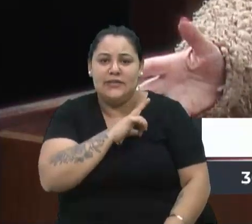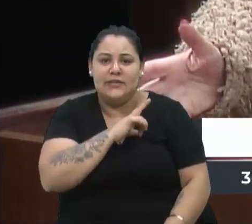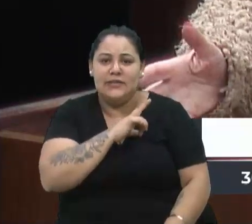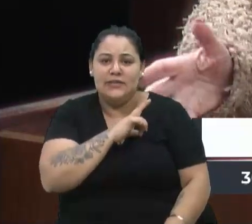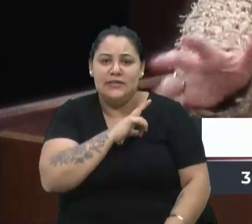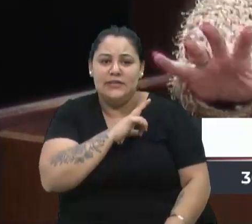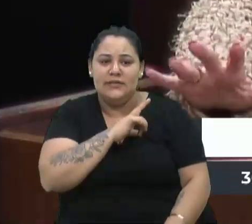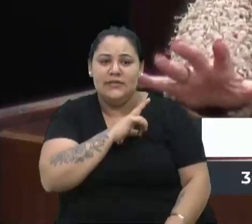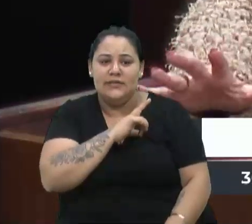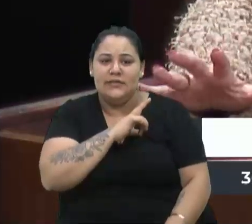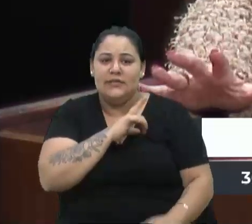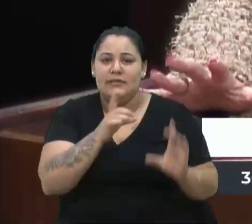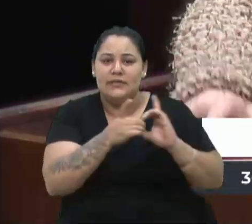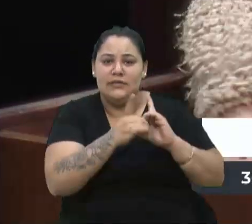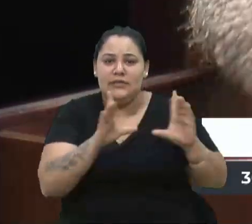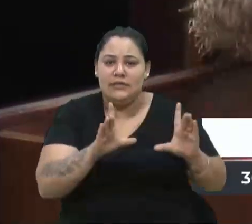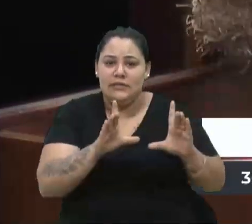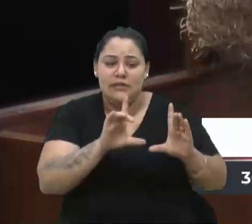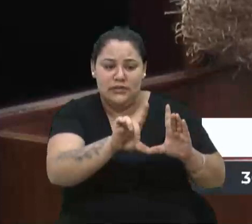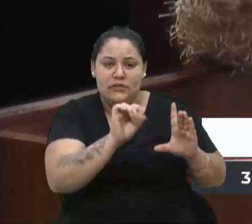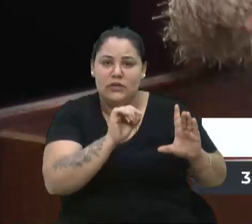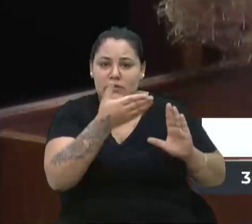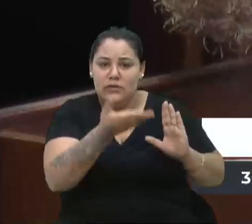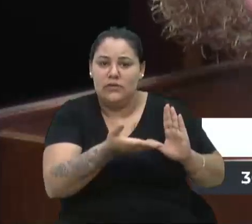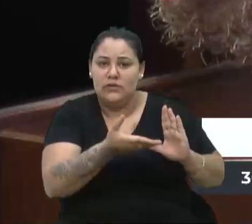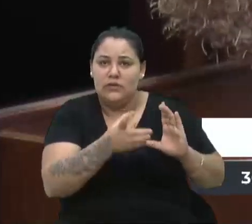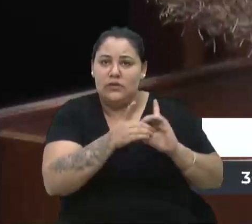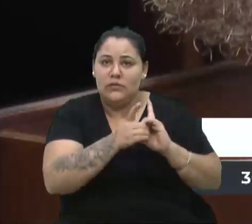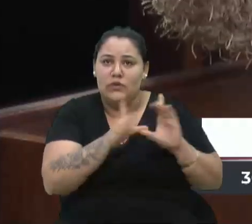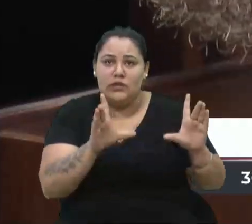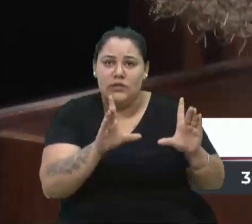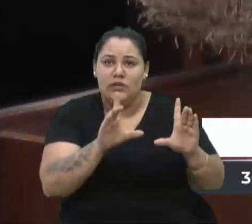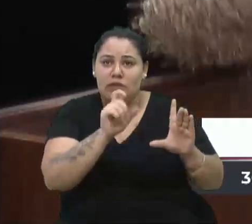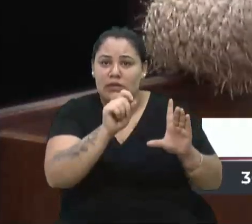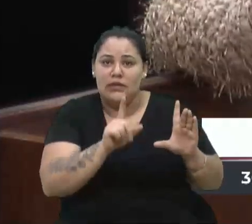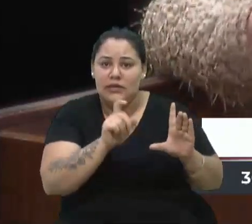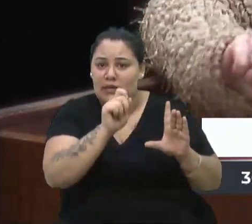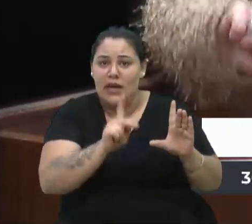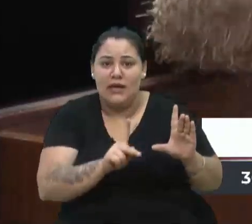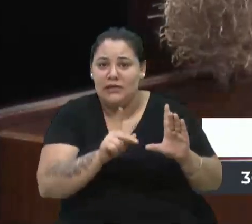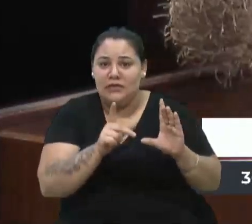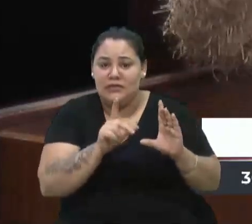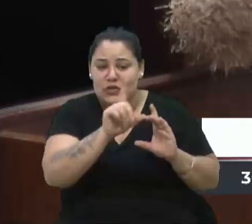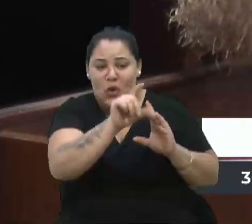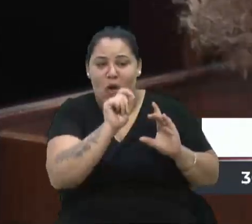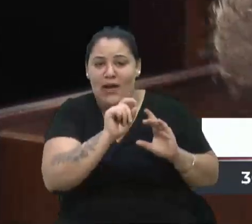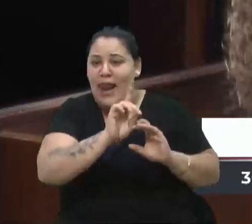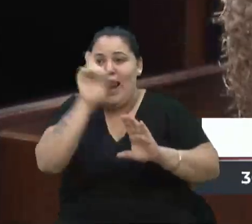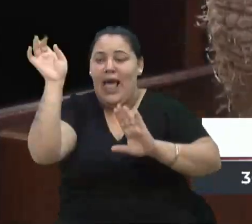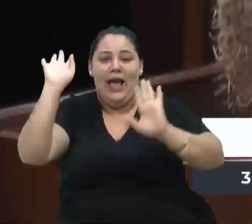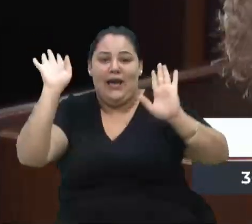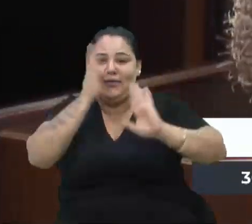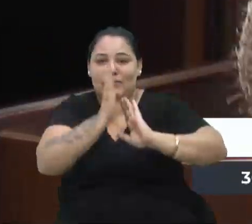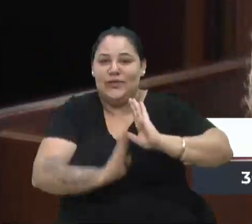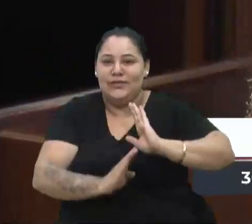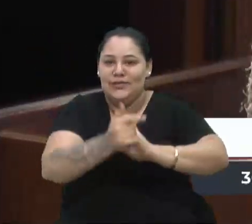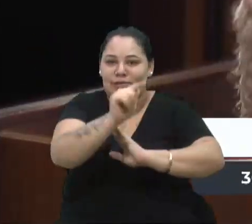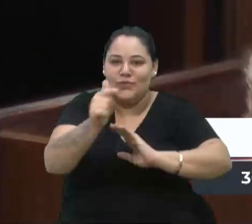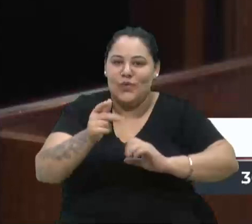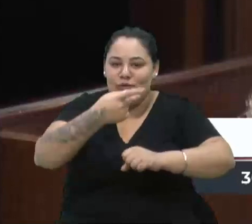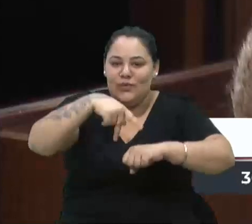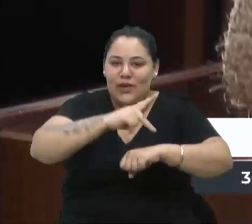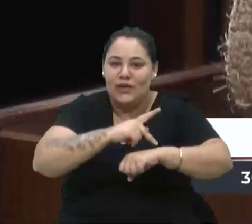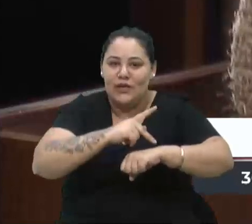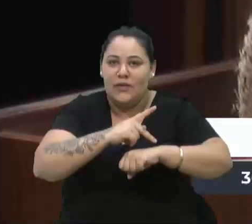é. E ele não escolheu. Se a democracia, quem escolhe, quem decide é lá. O Brasil e os outros países